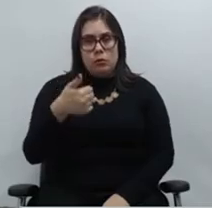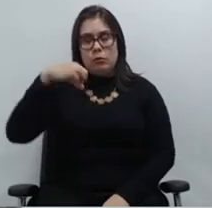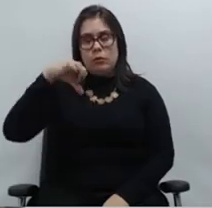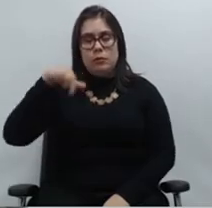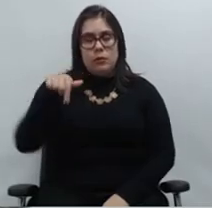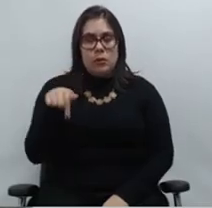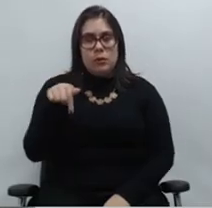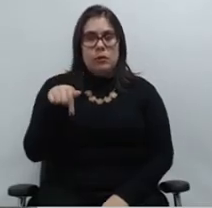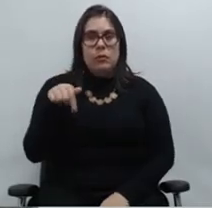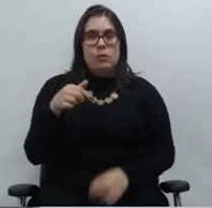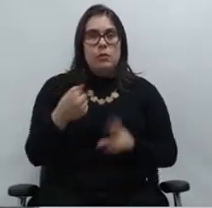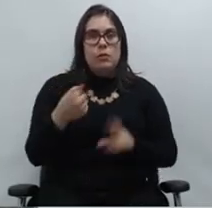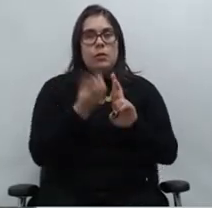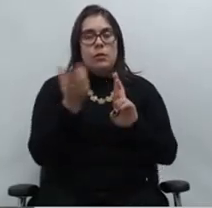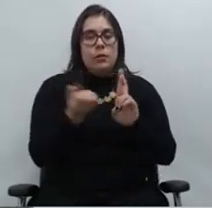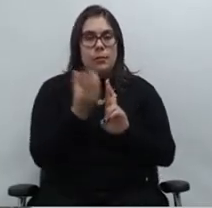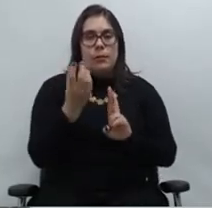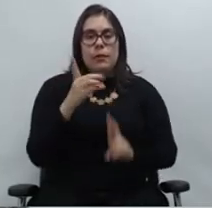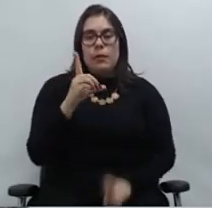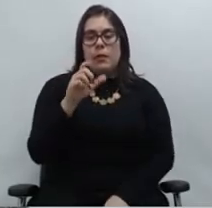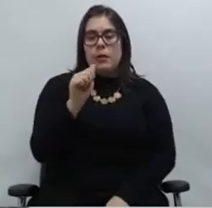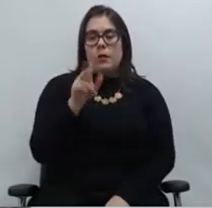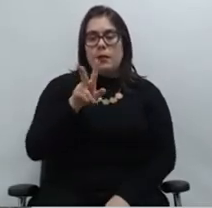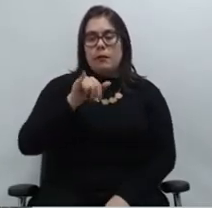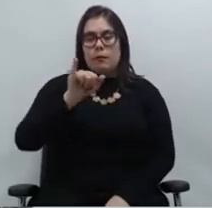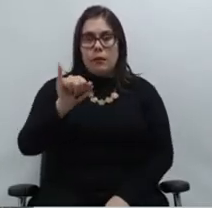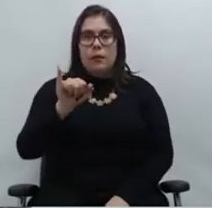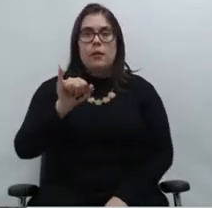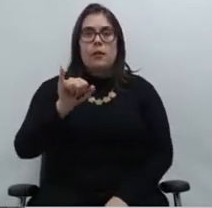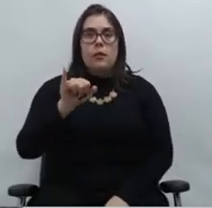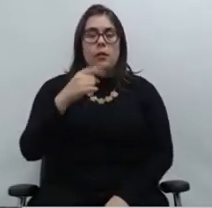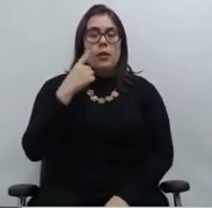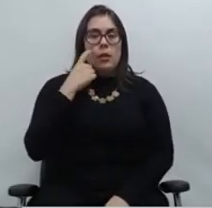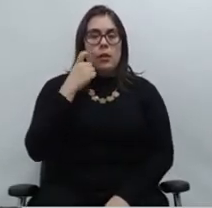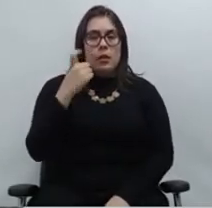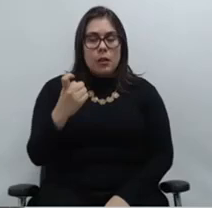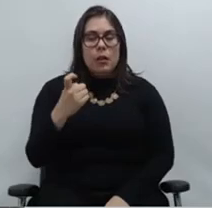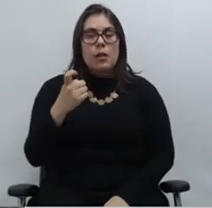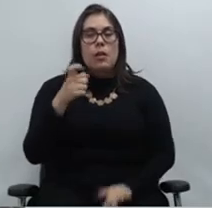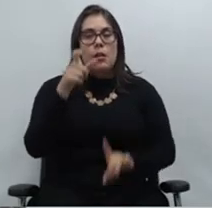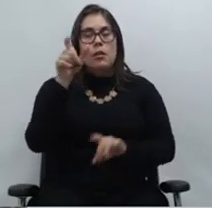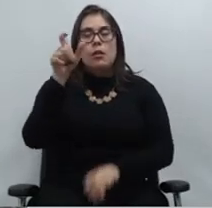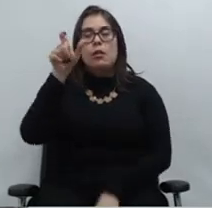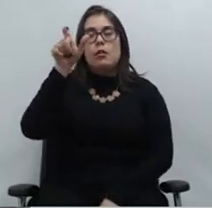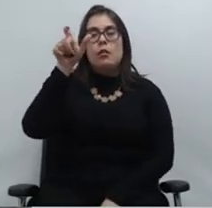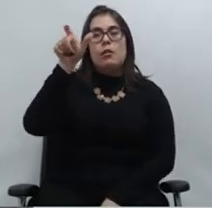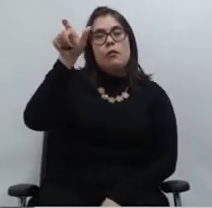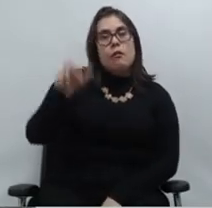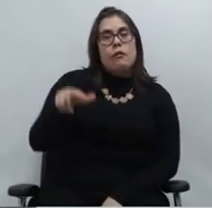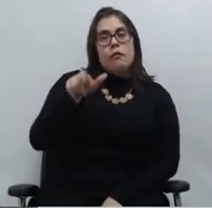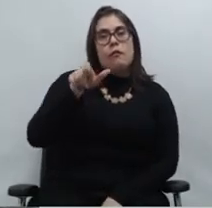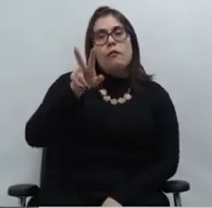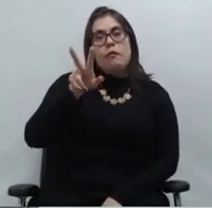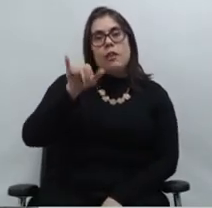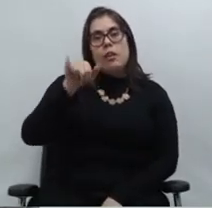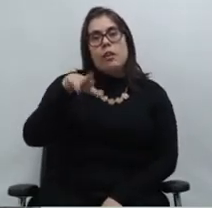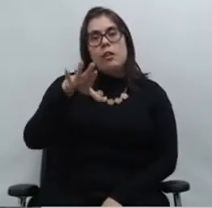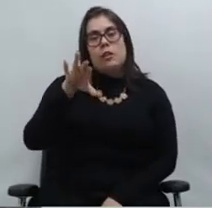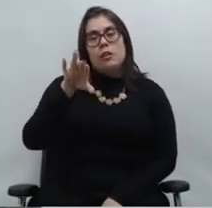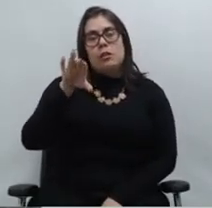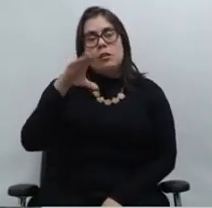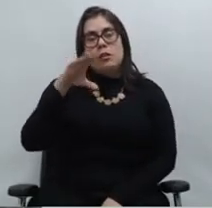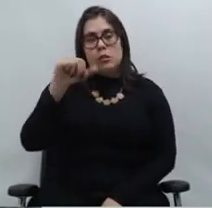2024-000-5197, de relatoria do excelentíssimo conselheiro Davi Eduardo Depine Filho, interessado Vinícius Camargo Rene, pedido de afastamento para participação